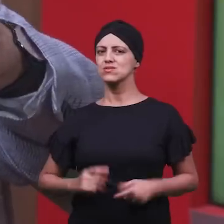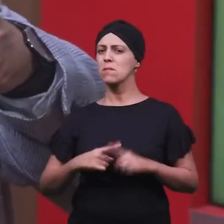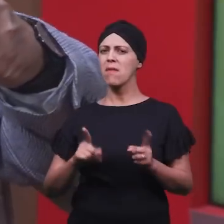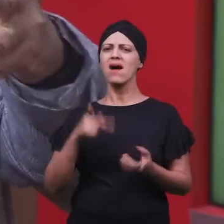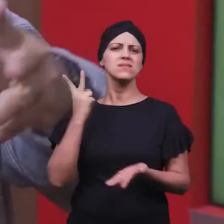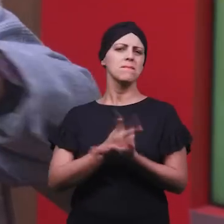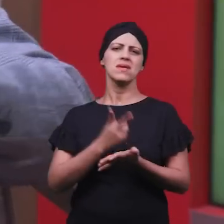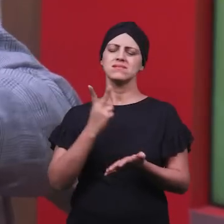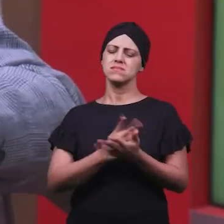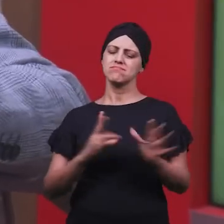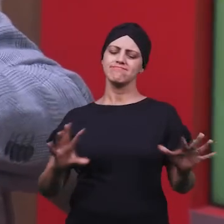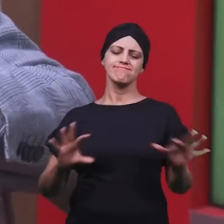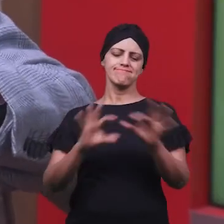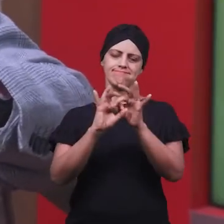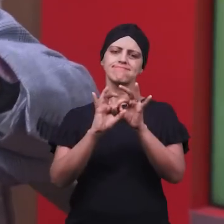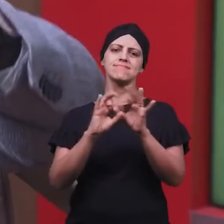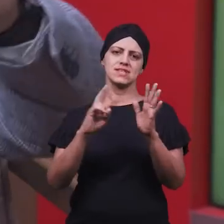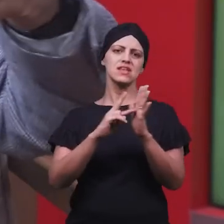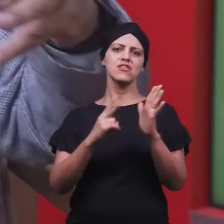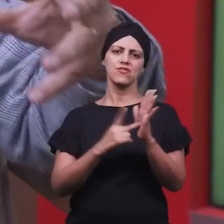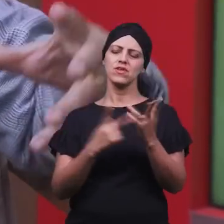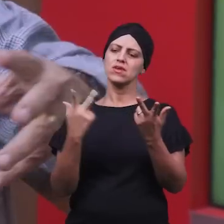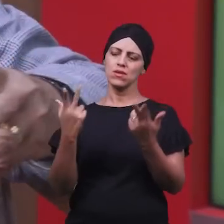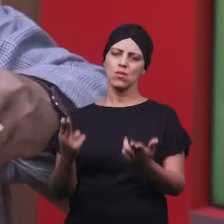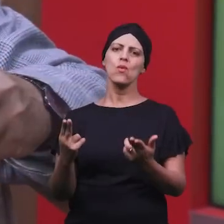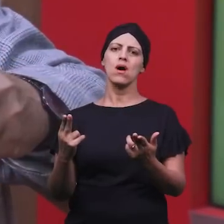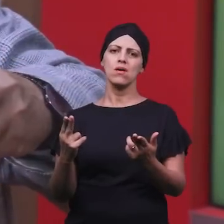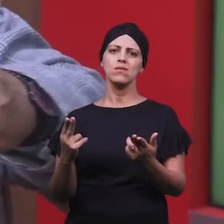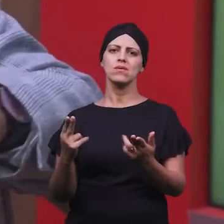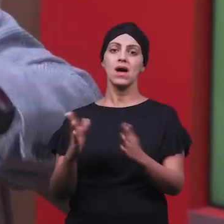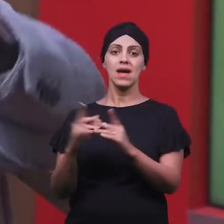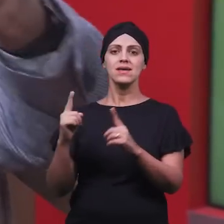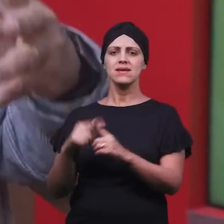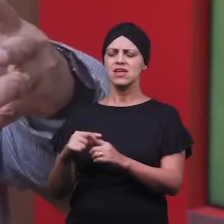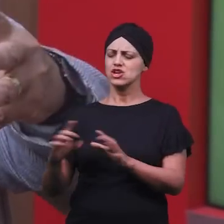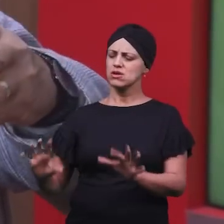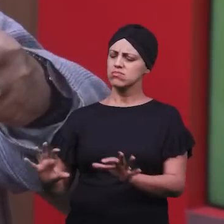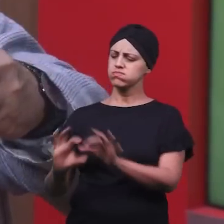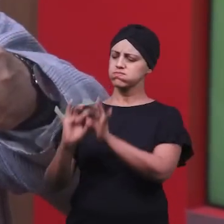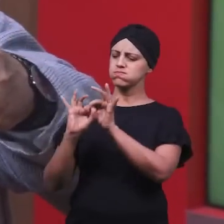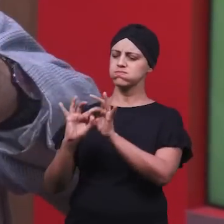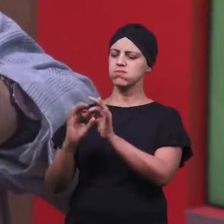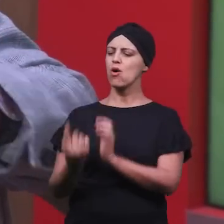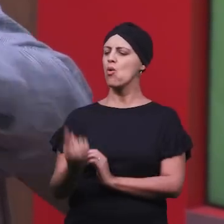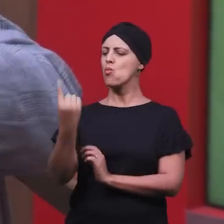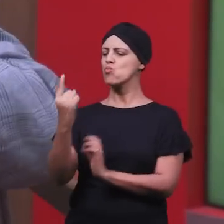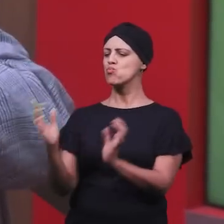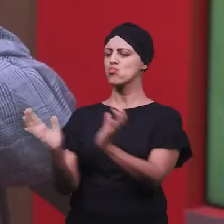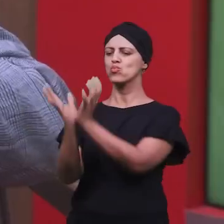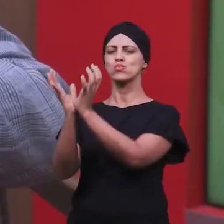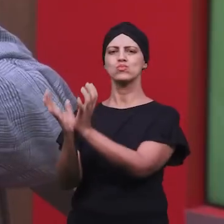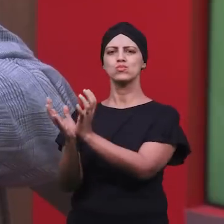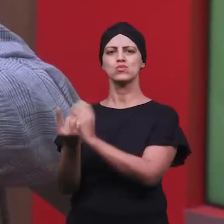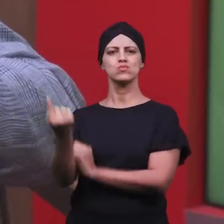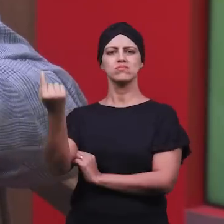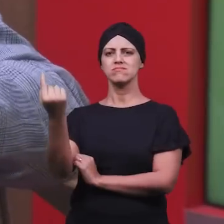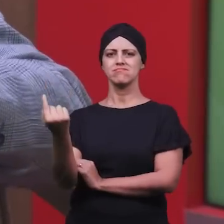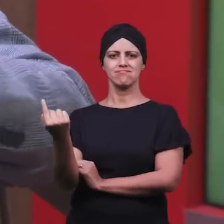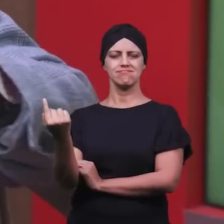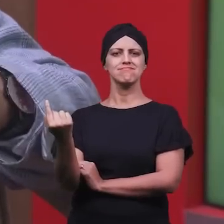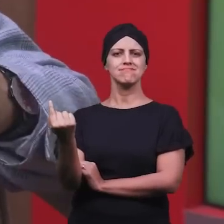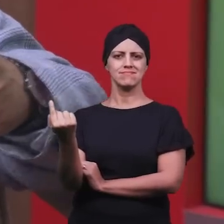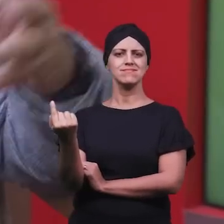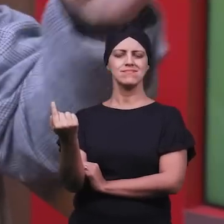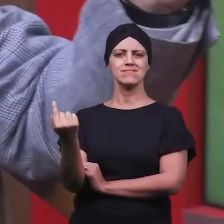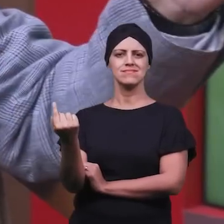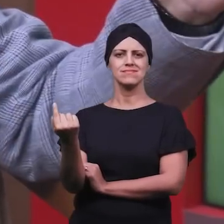a expressão corpo de Cristo. Mas se o corpo de Cristo, a igreja fiel, ela vive na comunhão. É um só corpo. É um